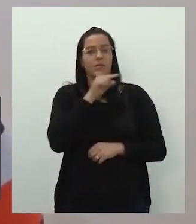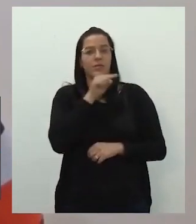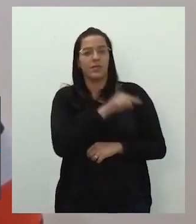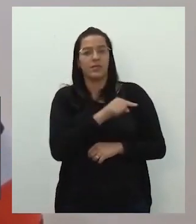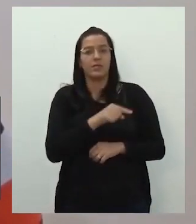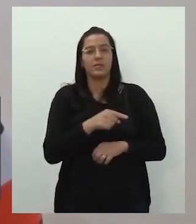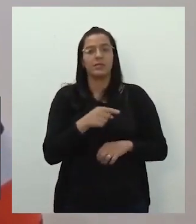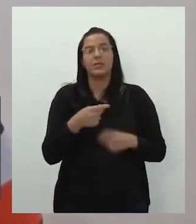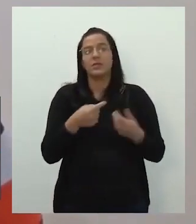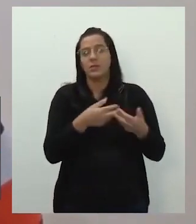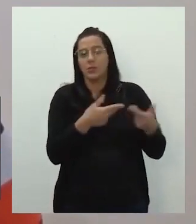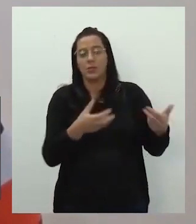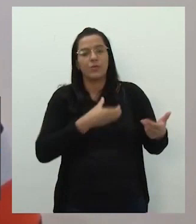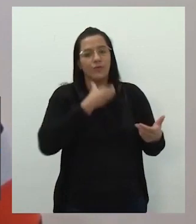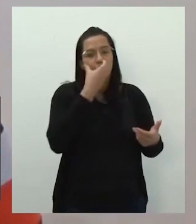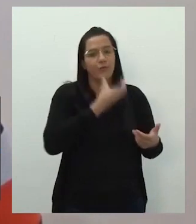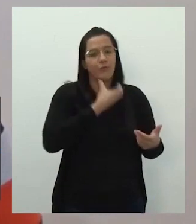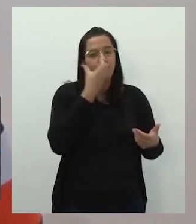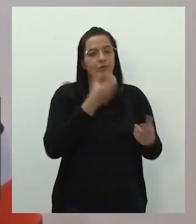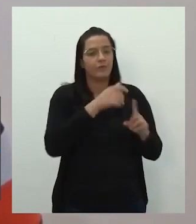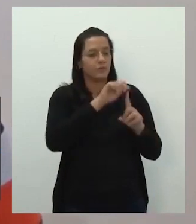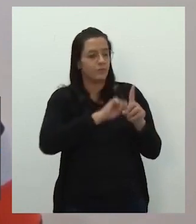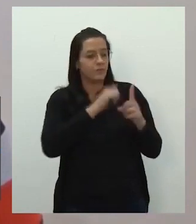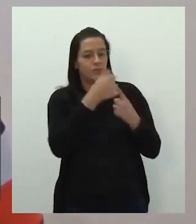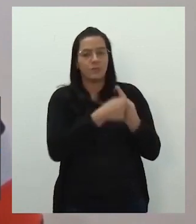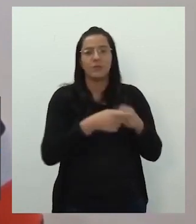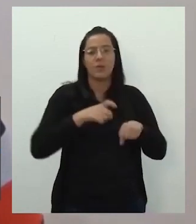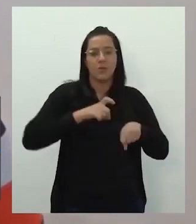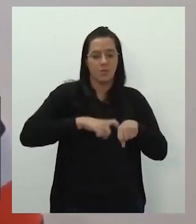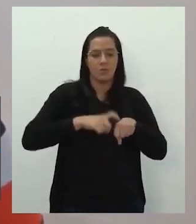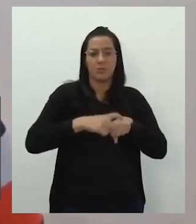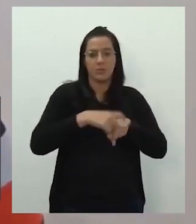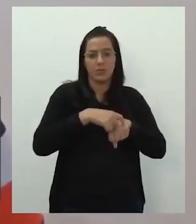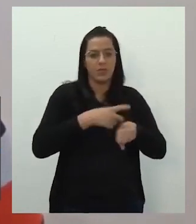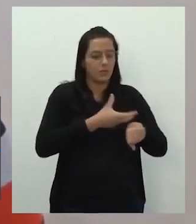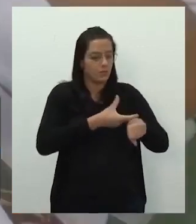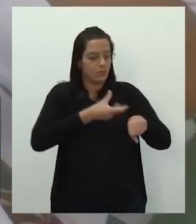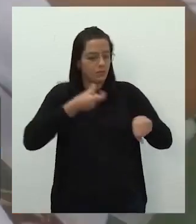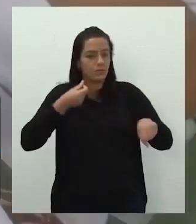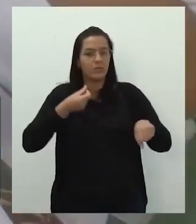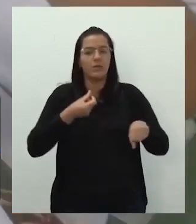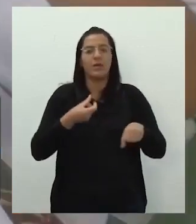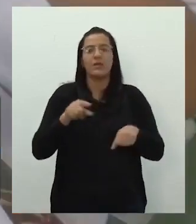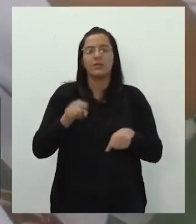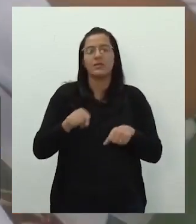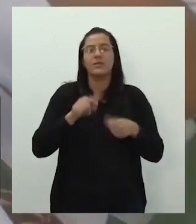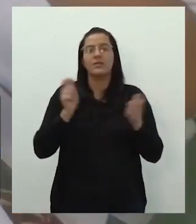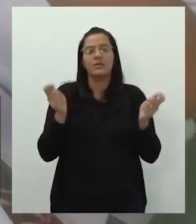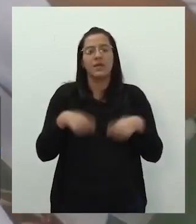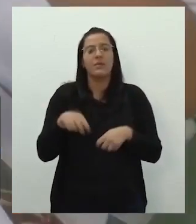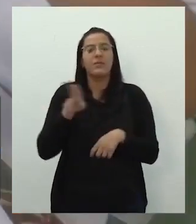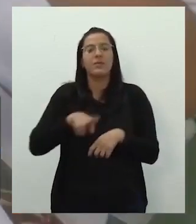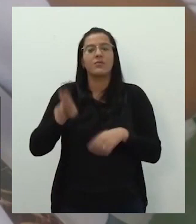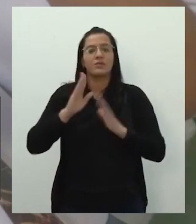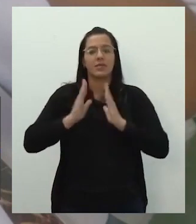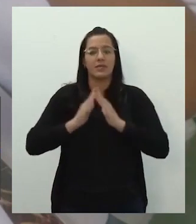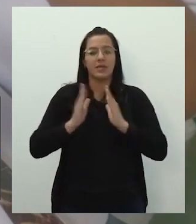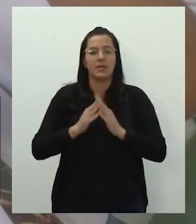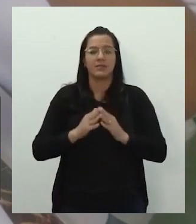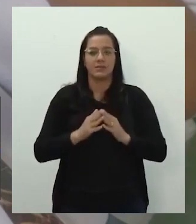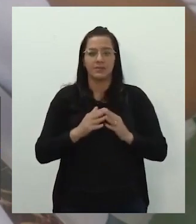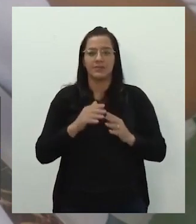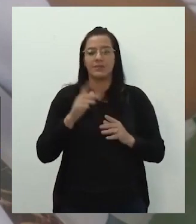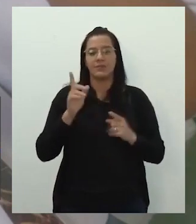extração de DNA de frutas, como banana e morango, e utilizando materiais que a maioria dos estudantes possuem em casa, como